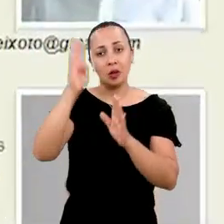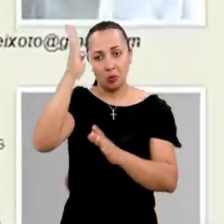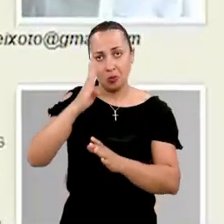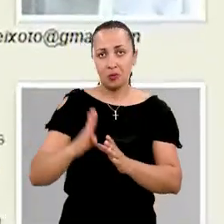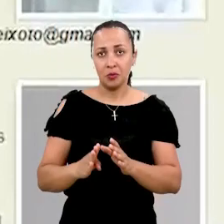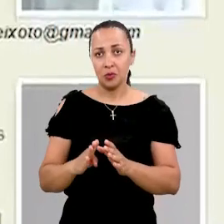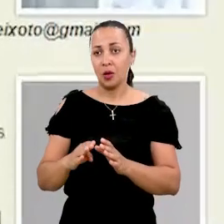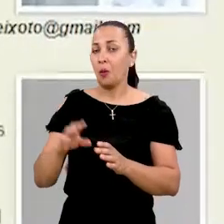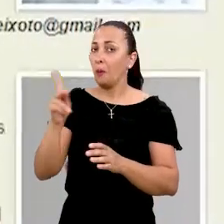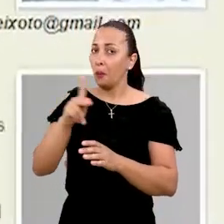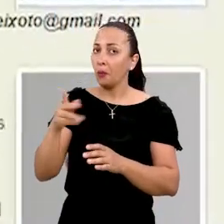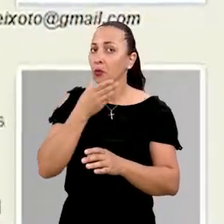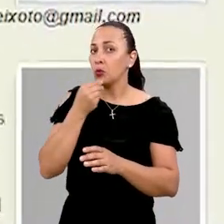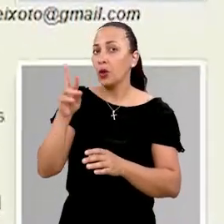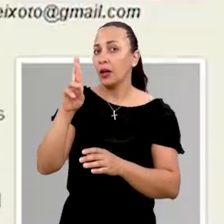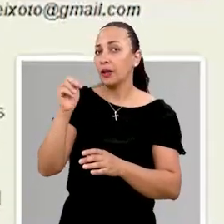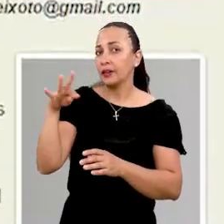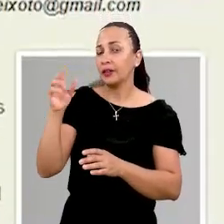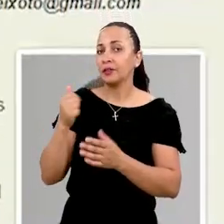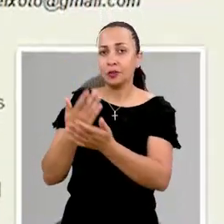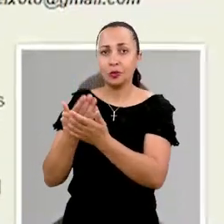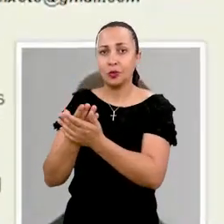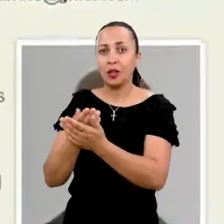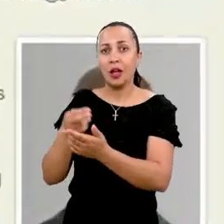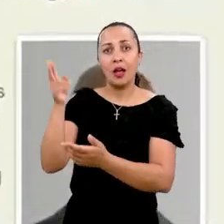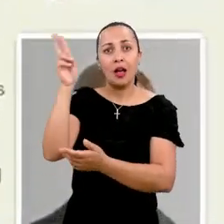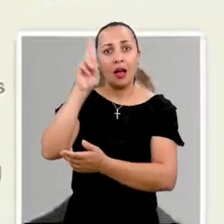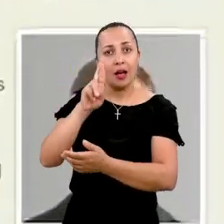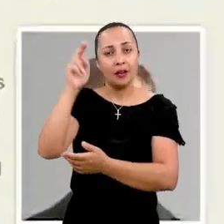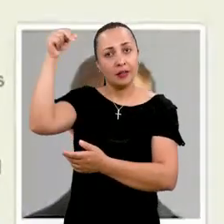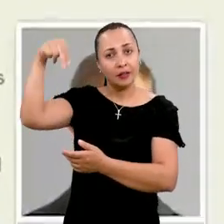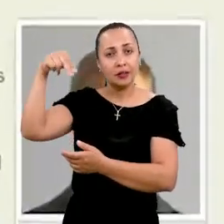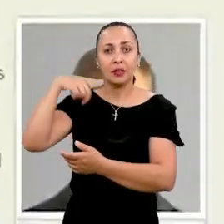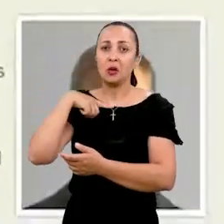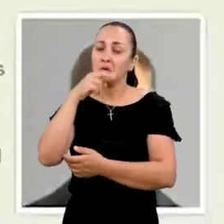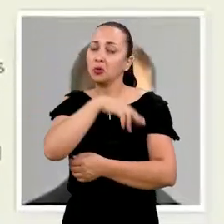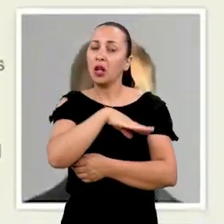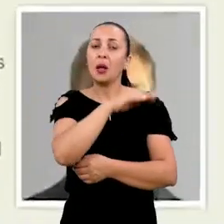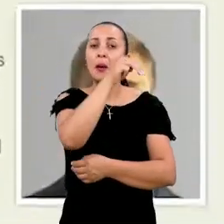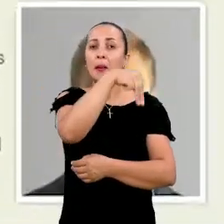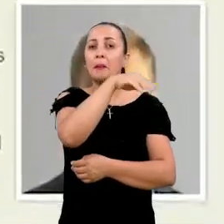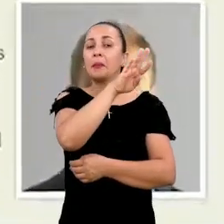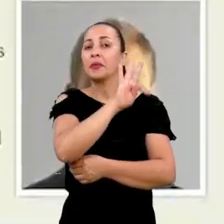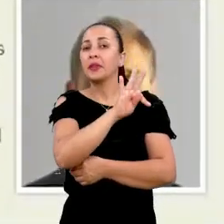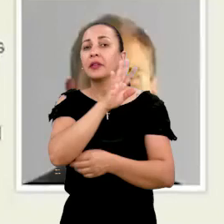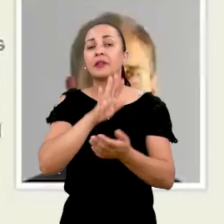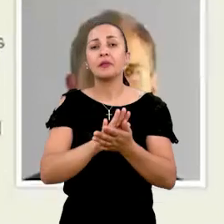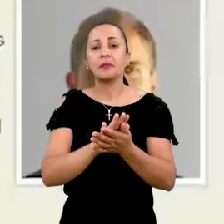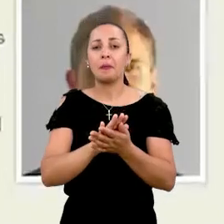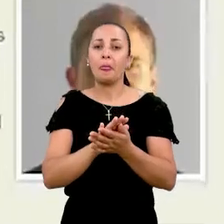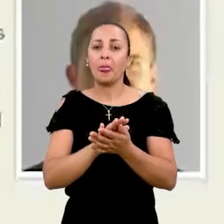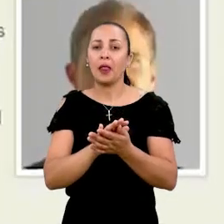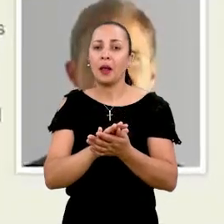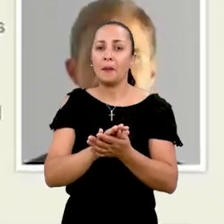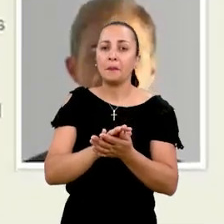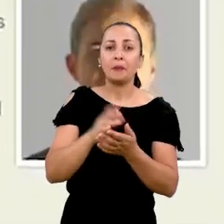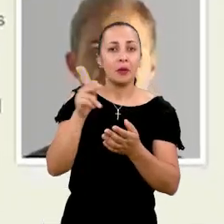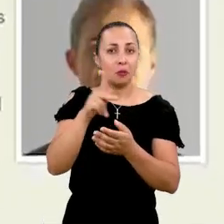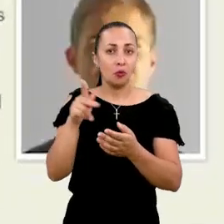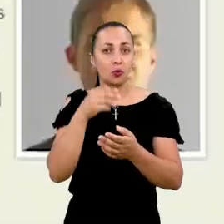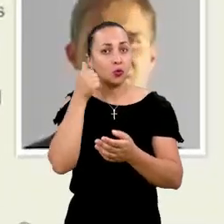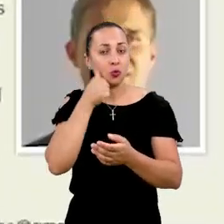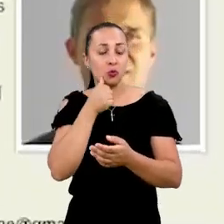estudará um grupo no Rio Grande do Norte, eu estudarei outro grupo no Mato Grosso, a professora Gisele, respectivamente,